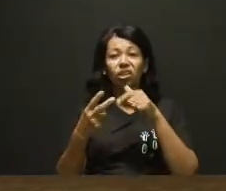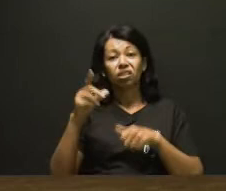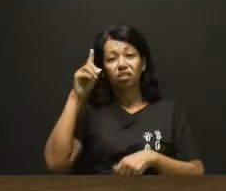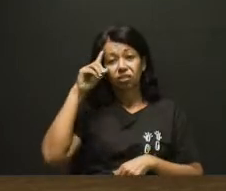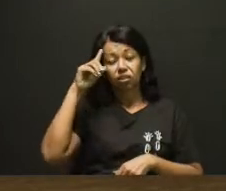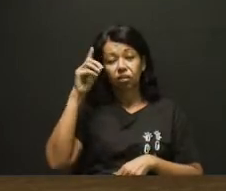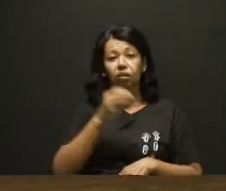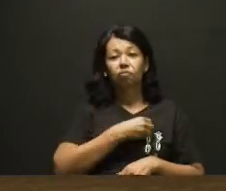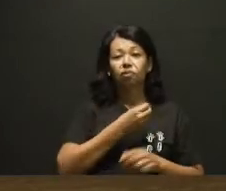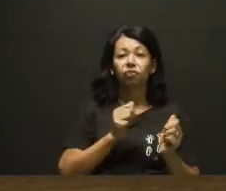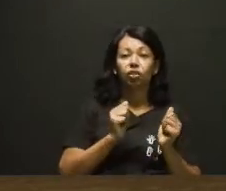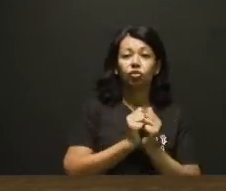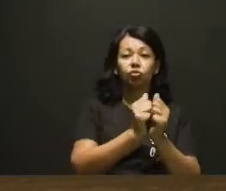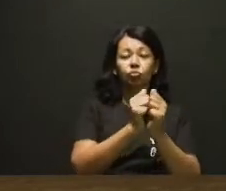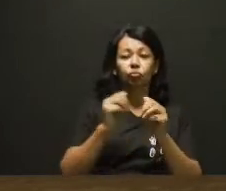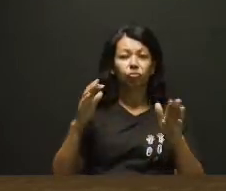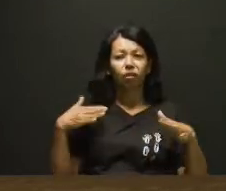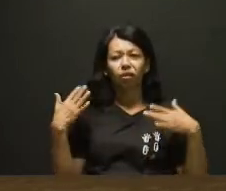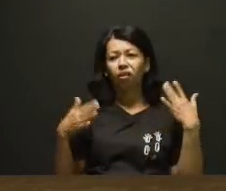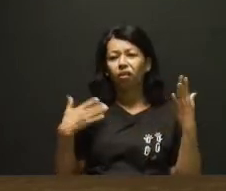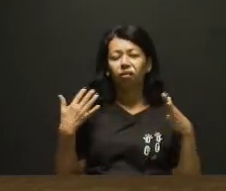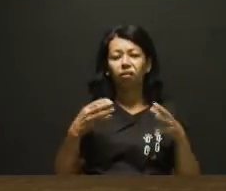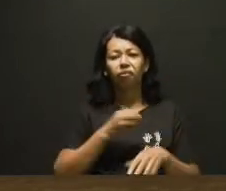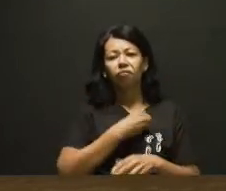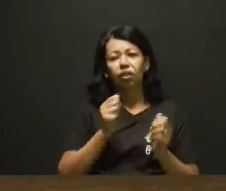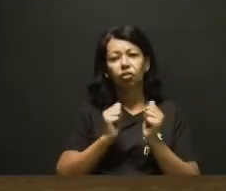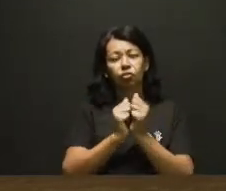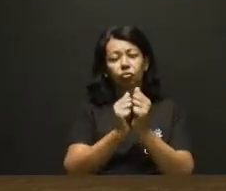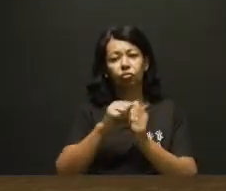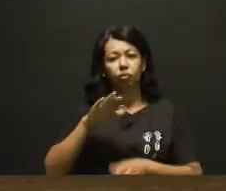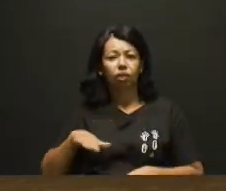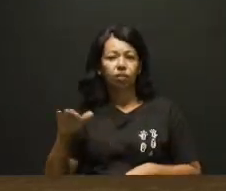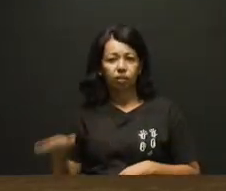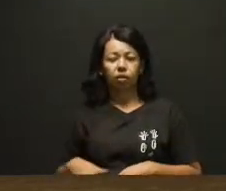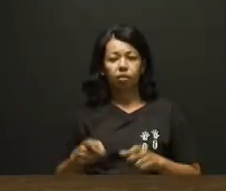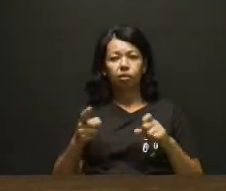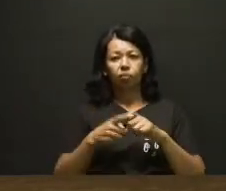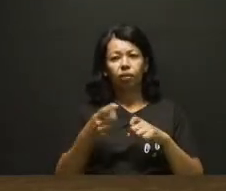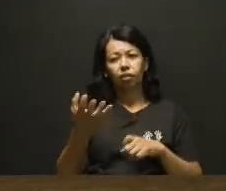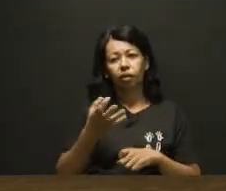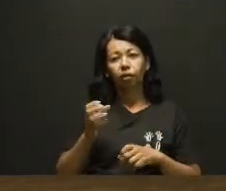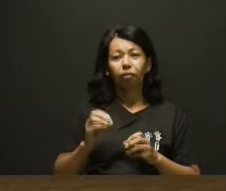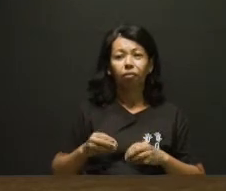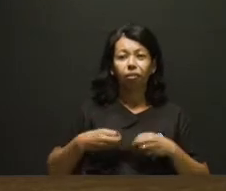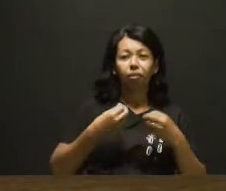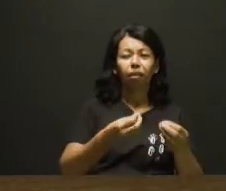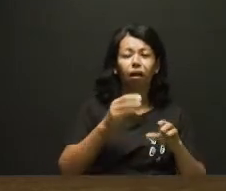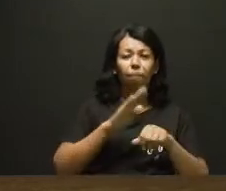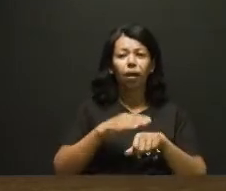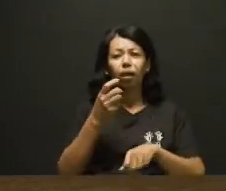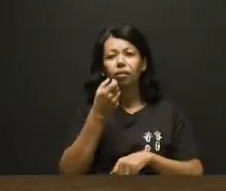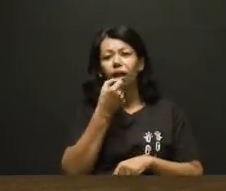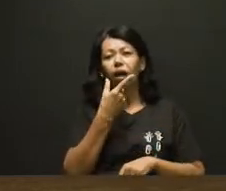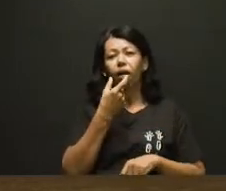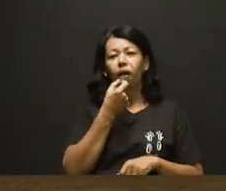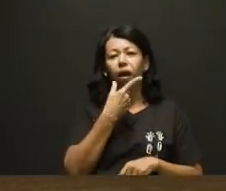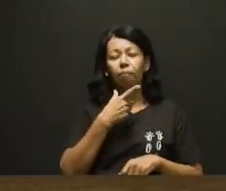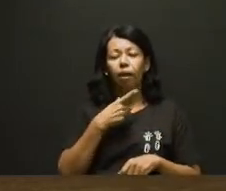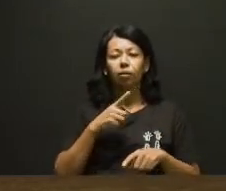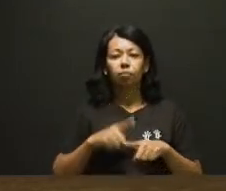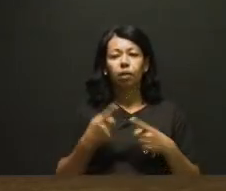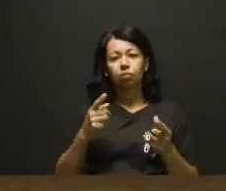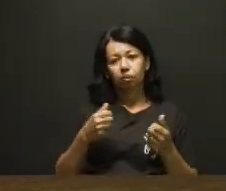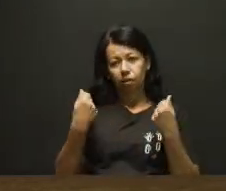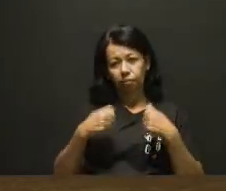convívio com as outras crianças a gente fica com ele o médico aumentados ágil que não concorda aumentado os olhos da minha filha sendo que ela precisa de lazer